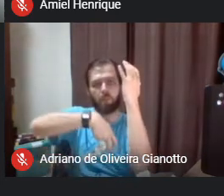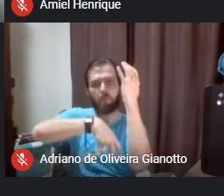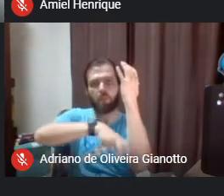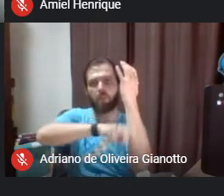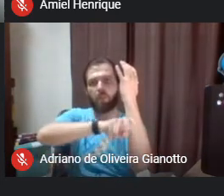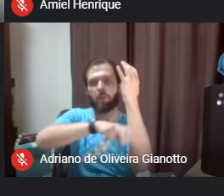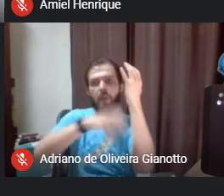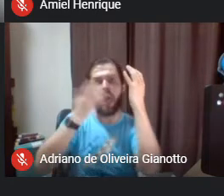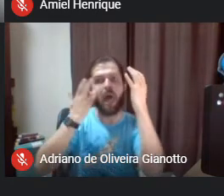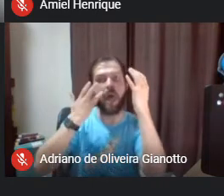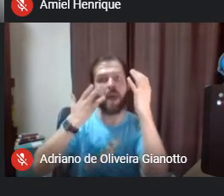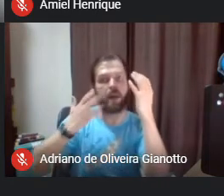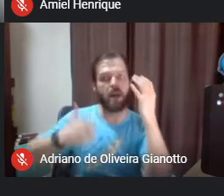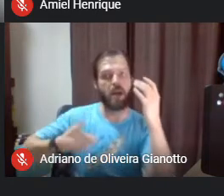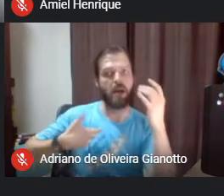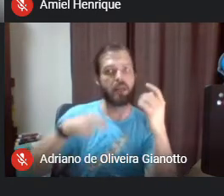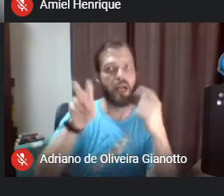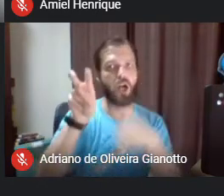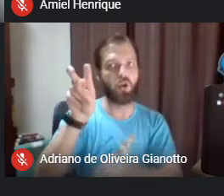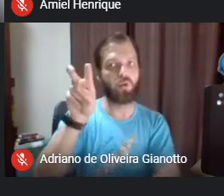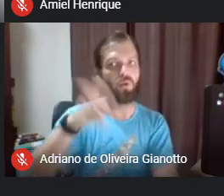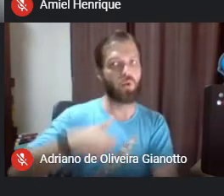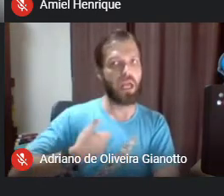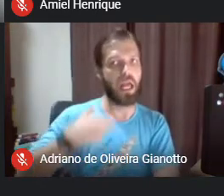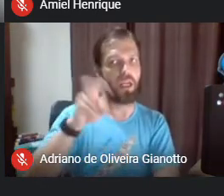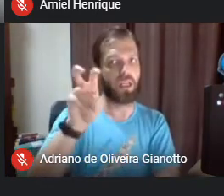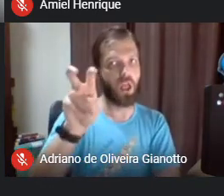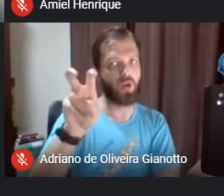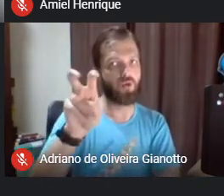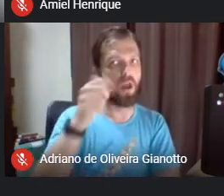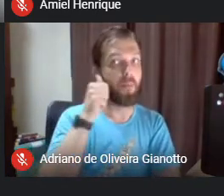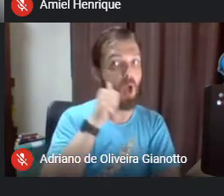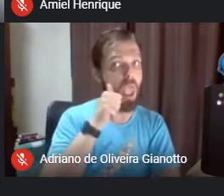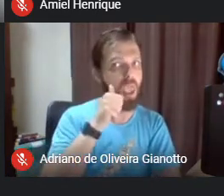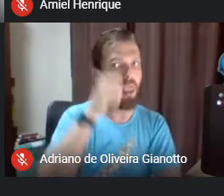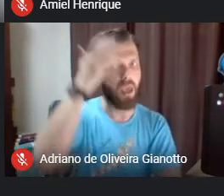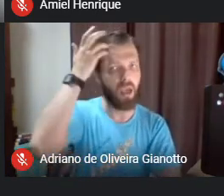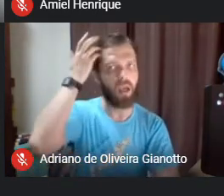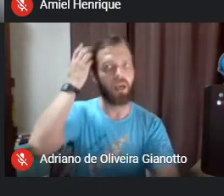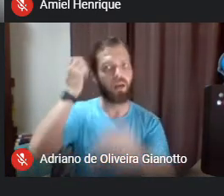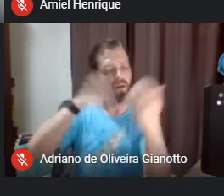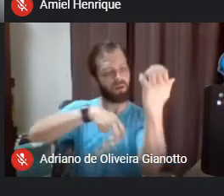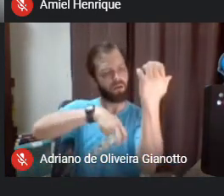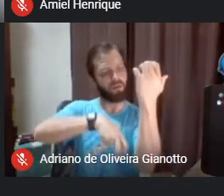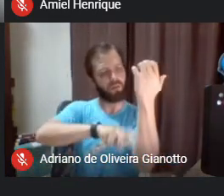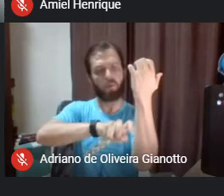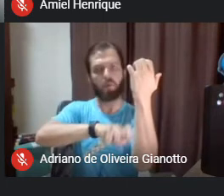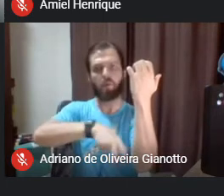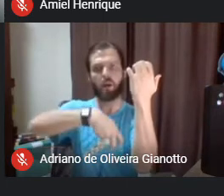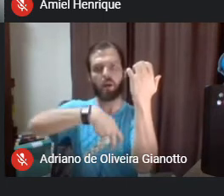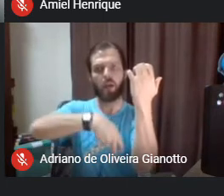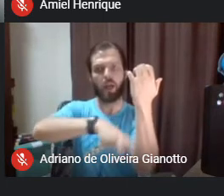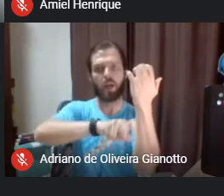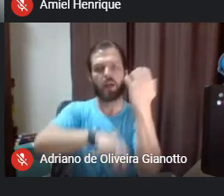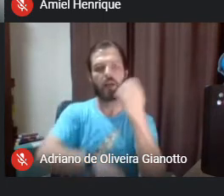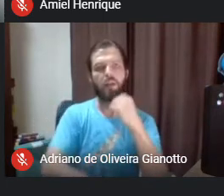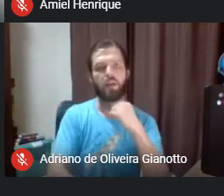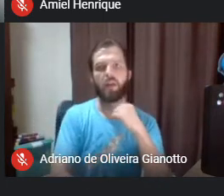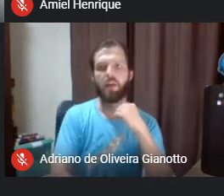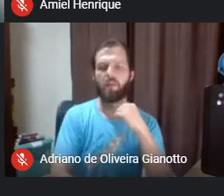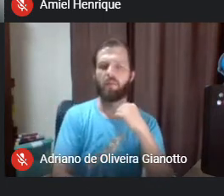árvore, e via que havia um balanço, uma árvore de uma criança com 5 anos, né? Uma menina também, com 5